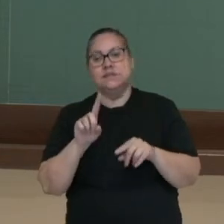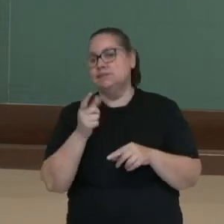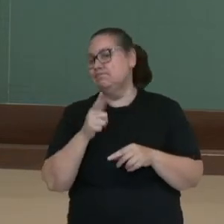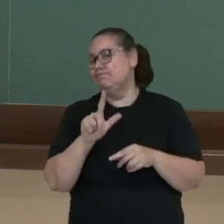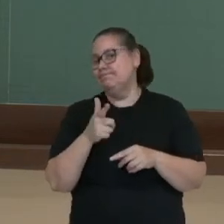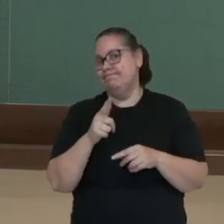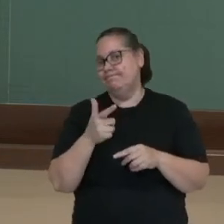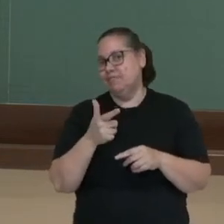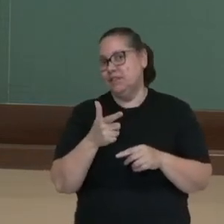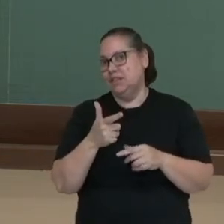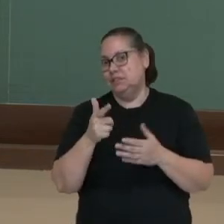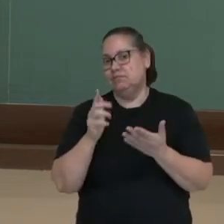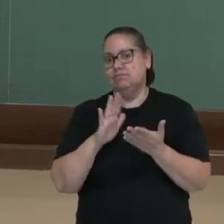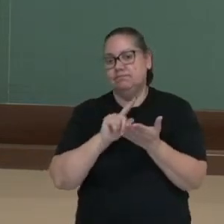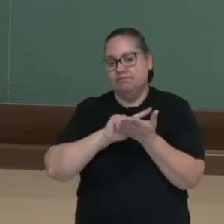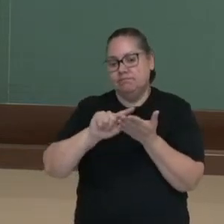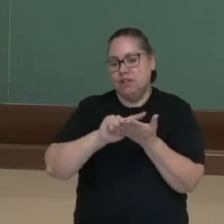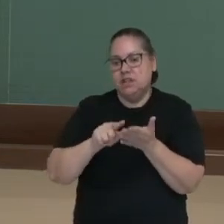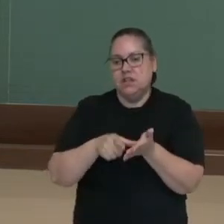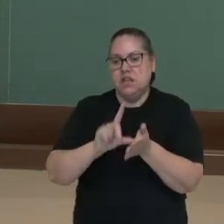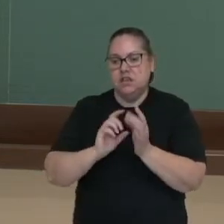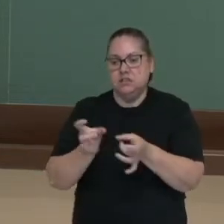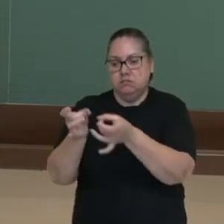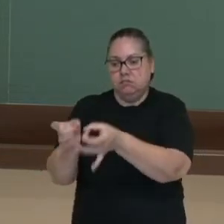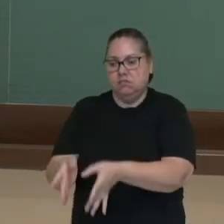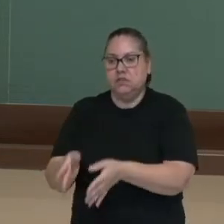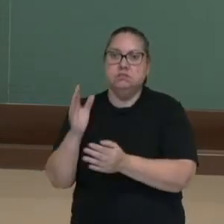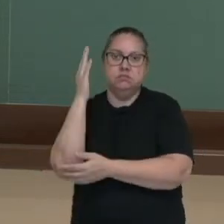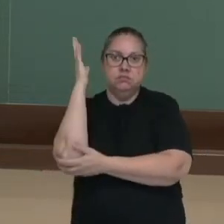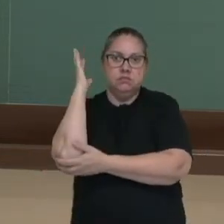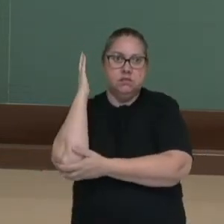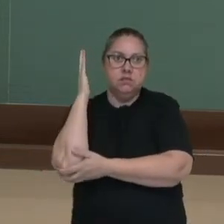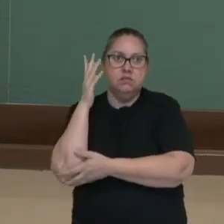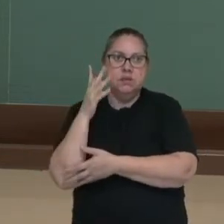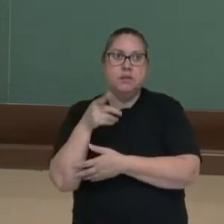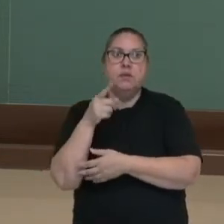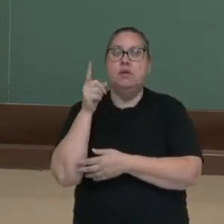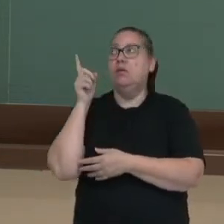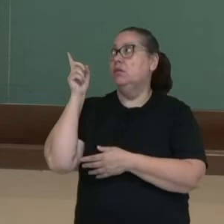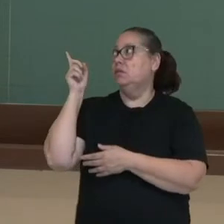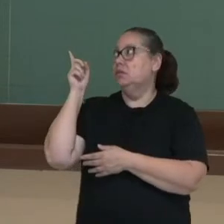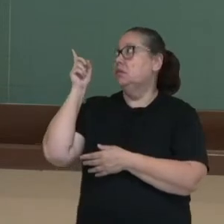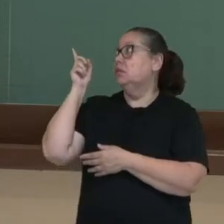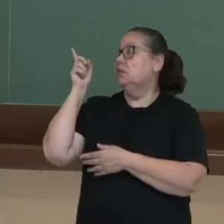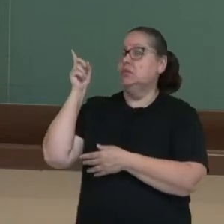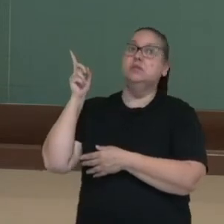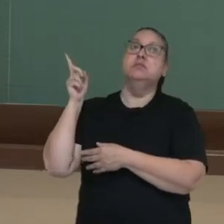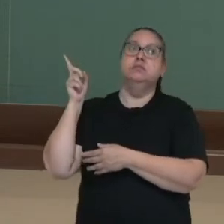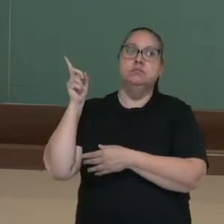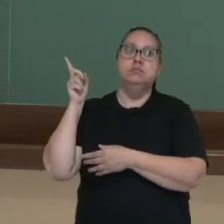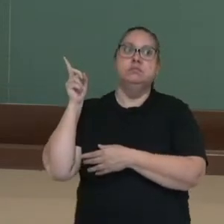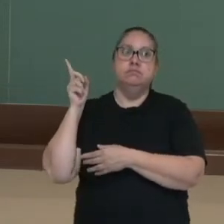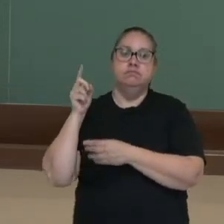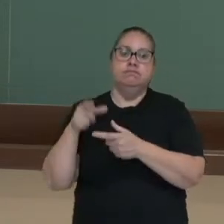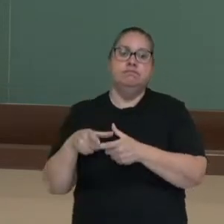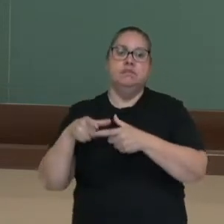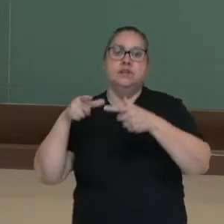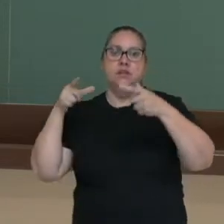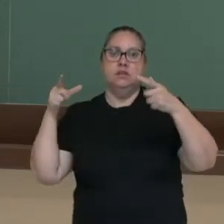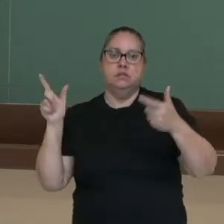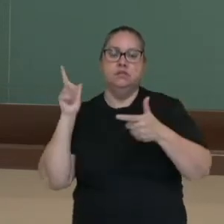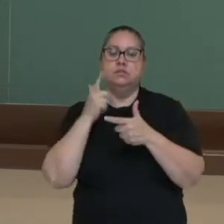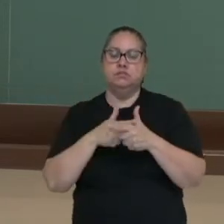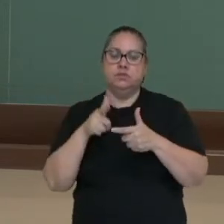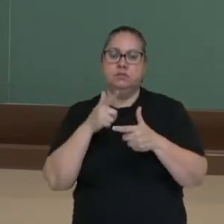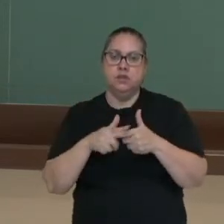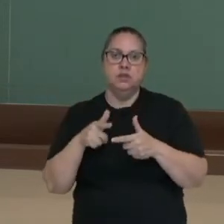tem tratamento antes de ser lançado na natureza, infelizmente as mudanças serão ainda maiores, os